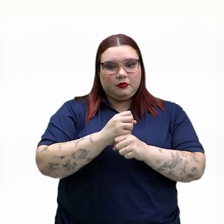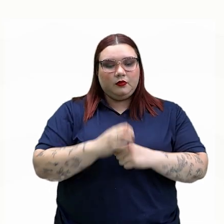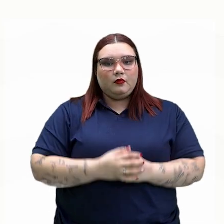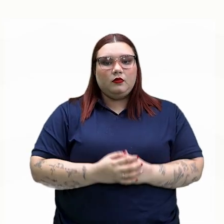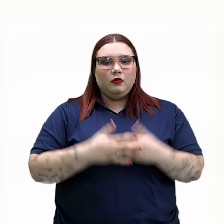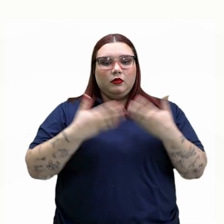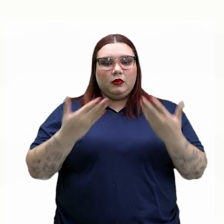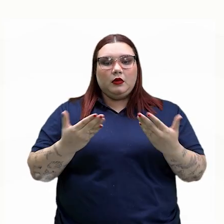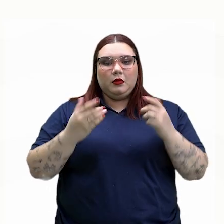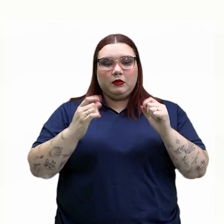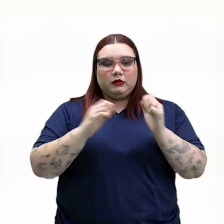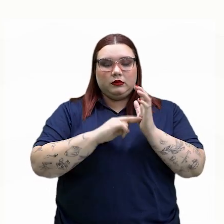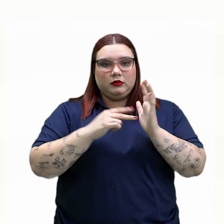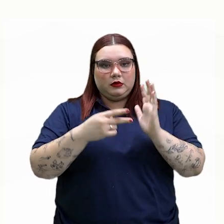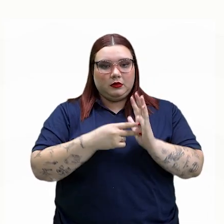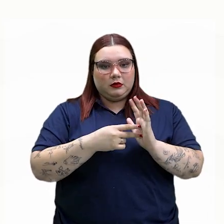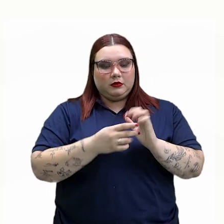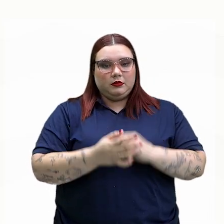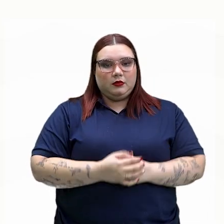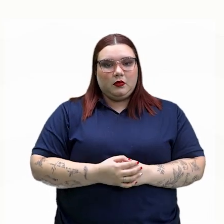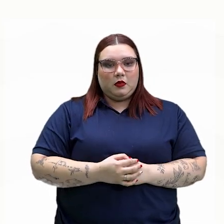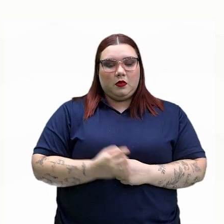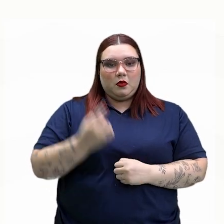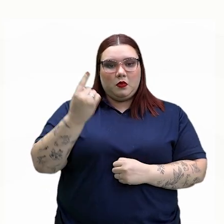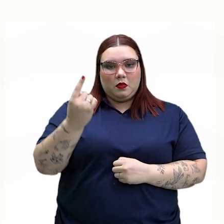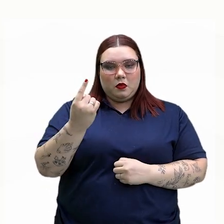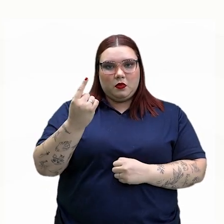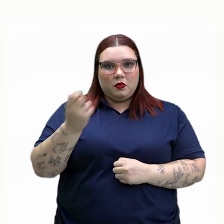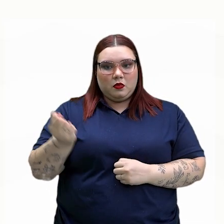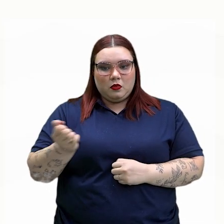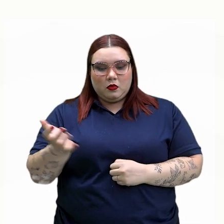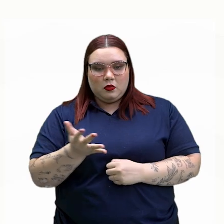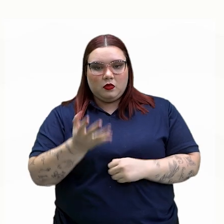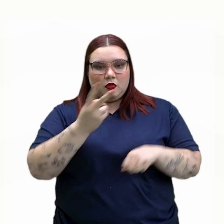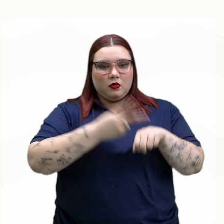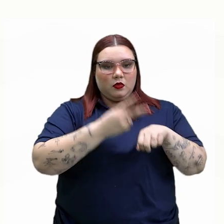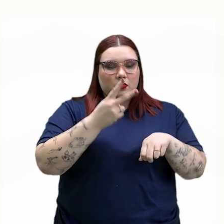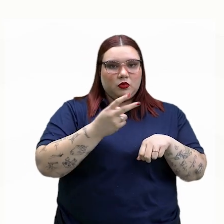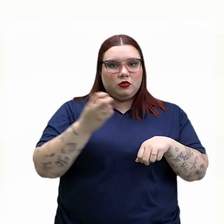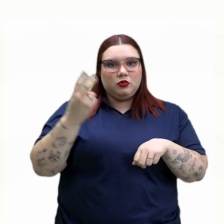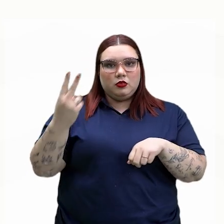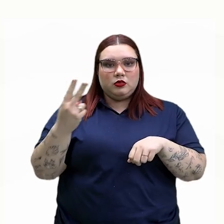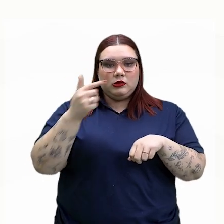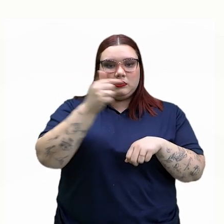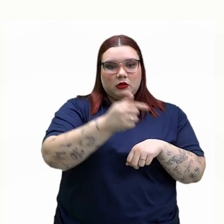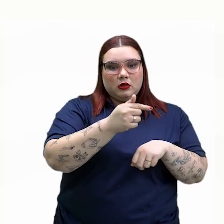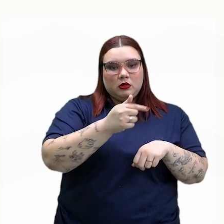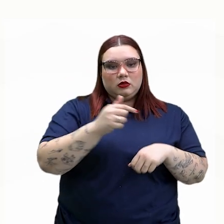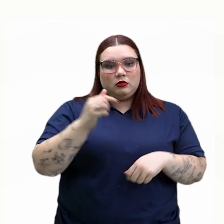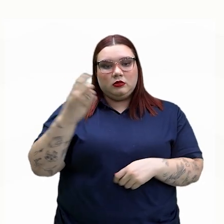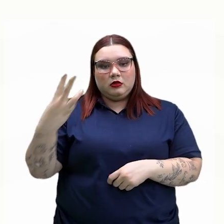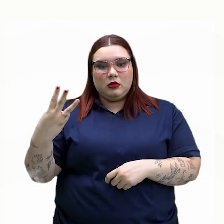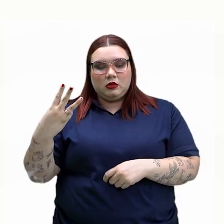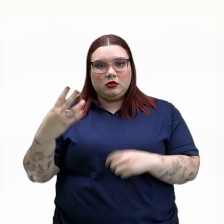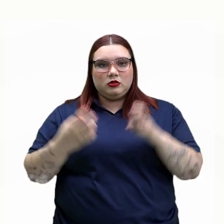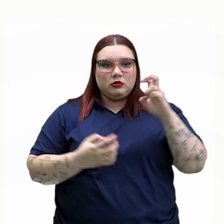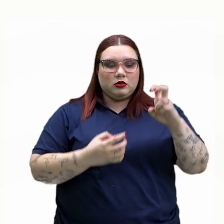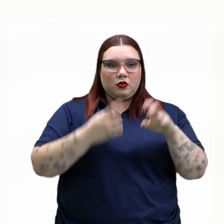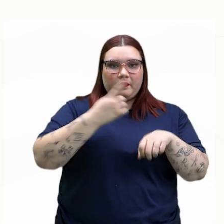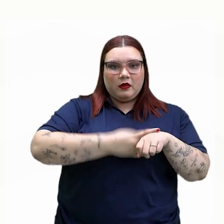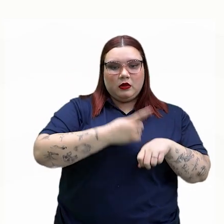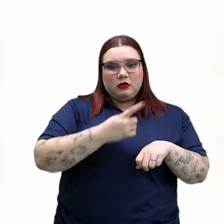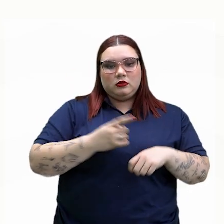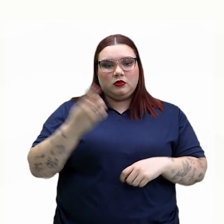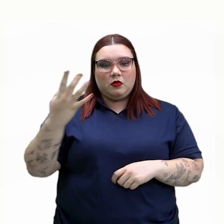aí, o que é que ele diz? O 1 saiu 2 vezes, o 2 saiu 7 vezes, o 3 5 vezes,